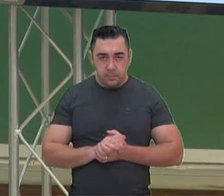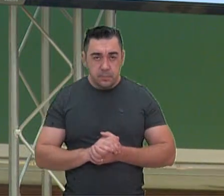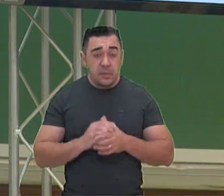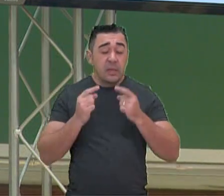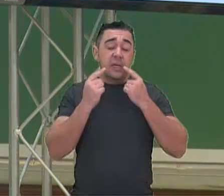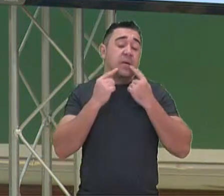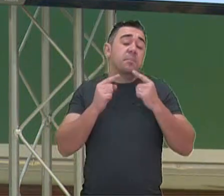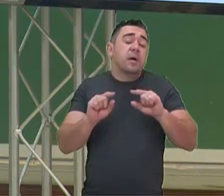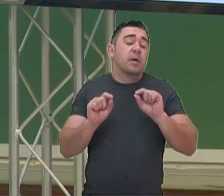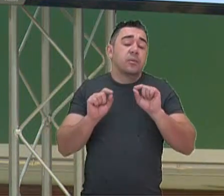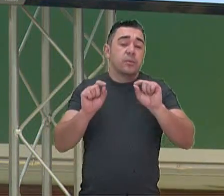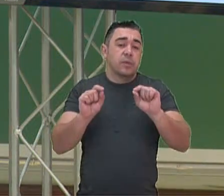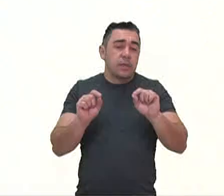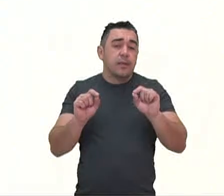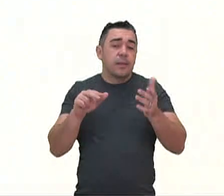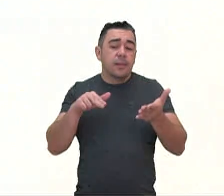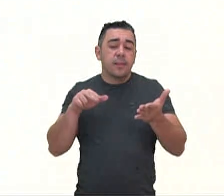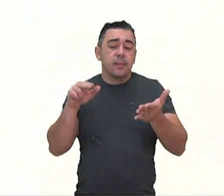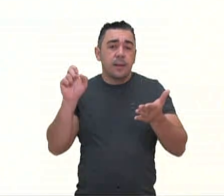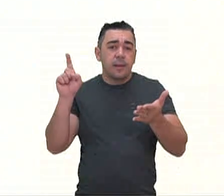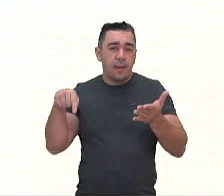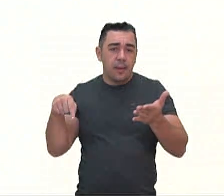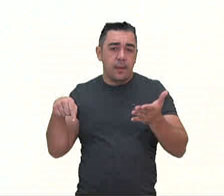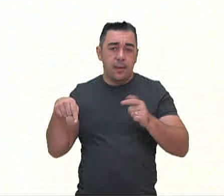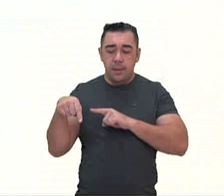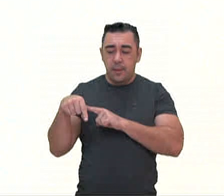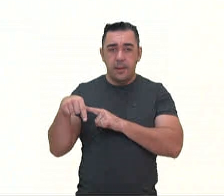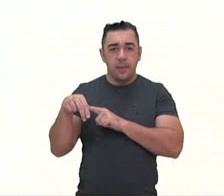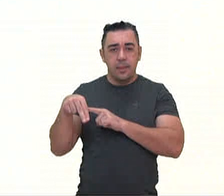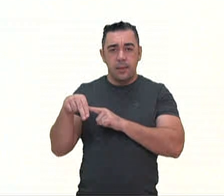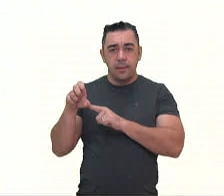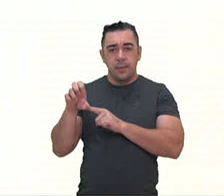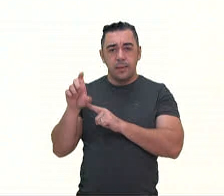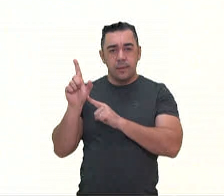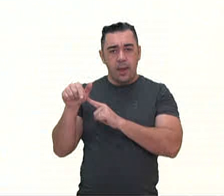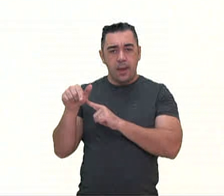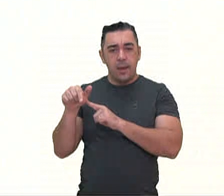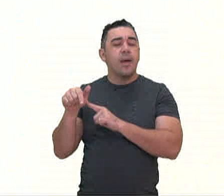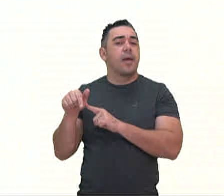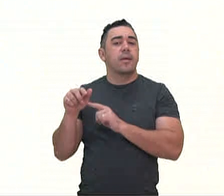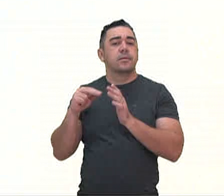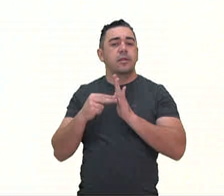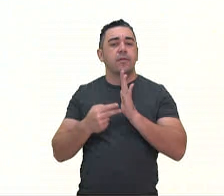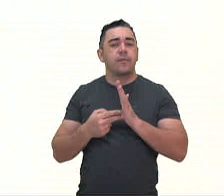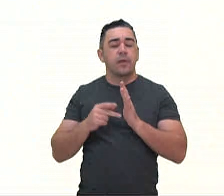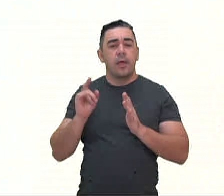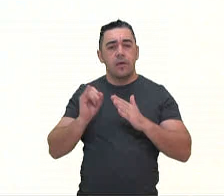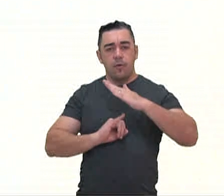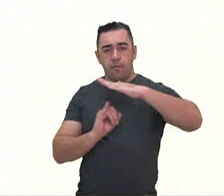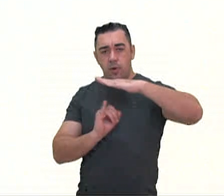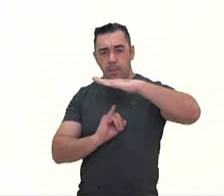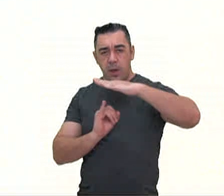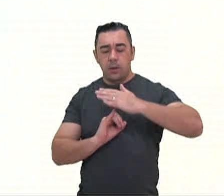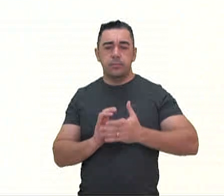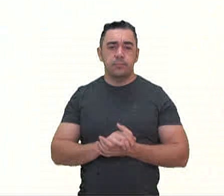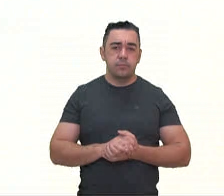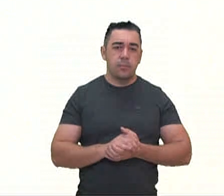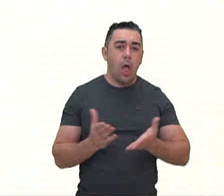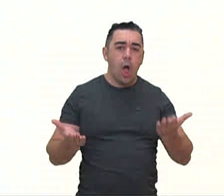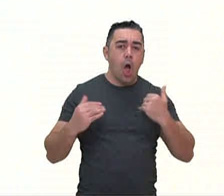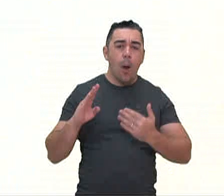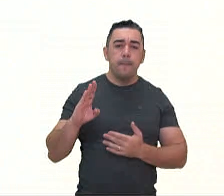Reclamar do quê? Né. Então, o né é a linguagem da informalidade. Bora